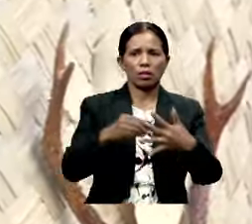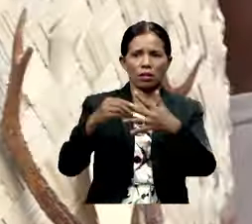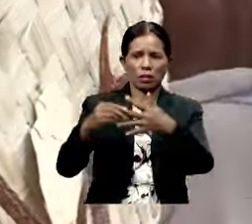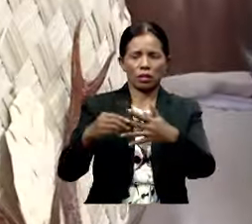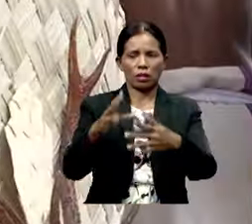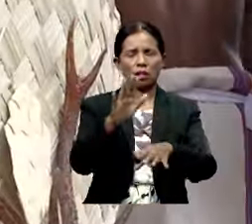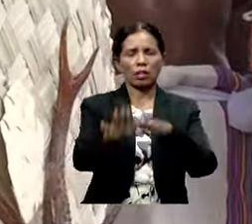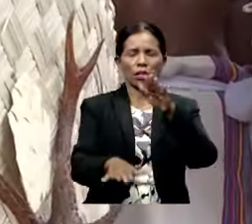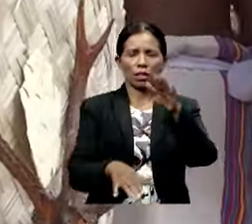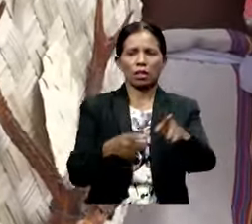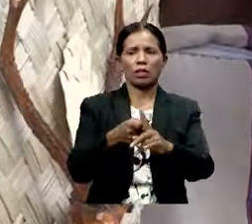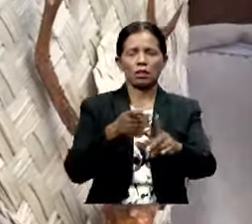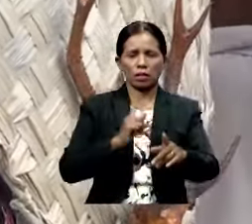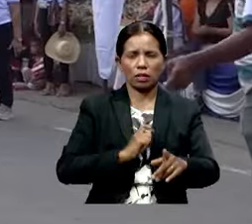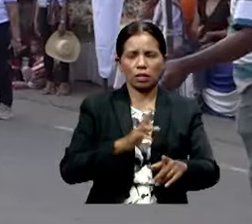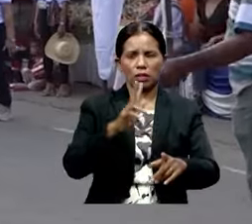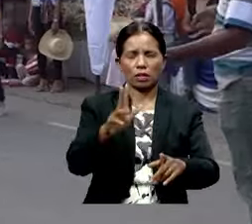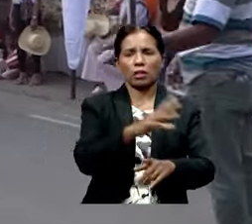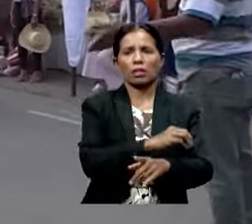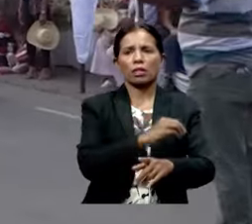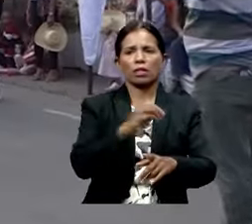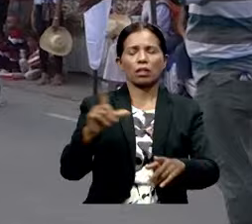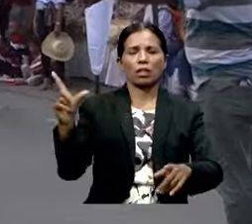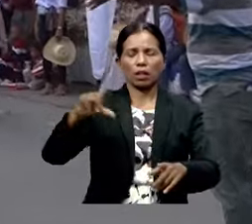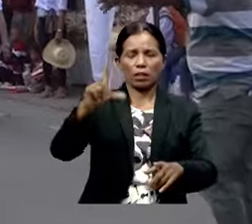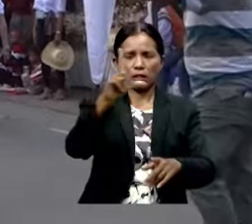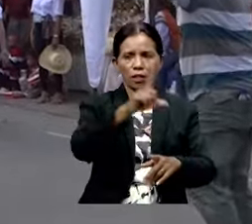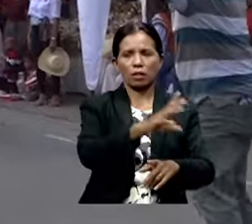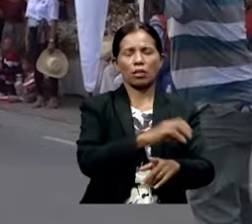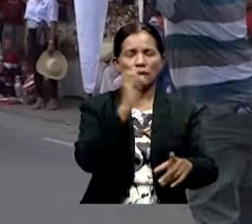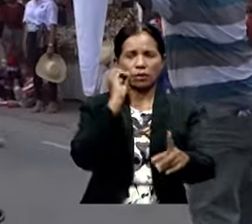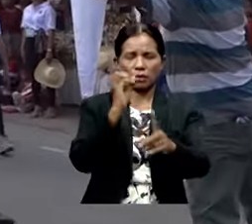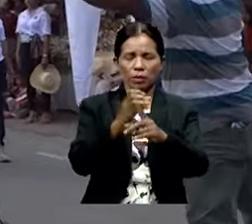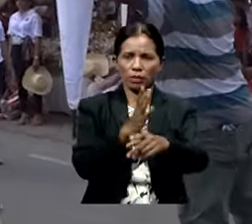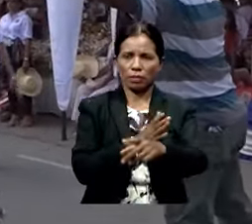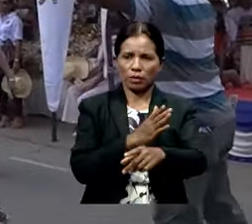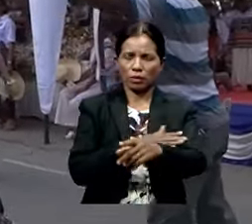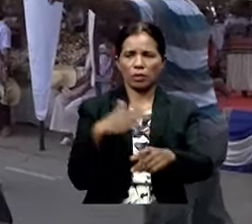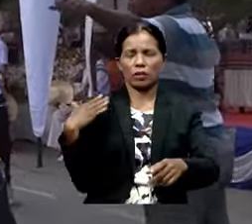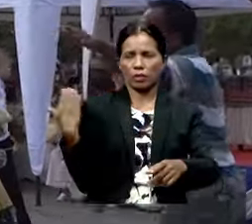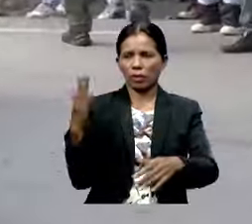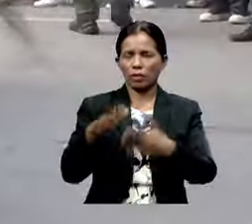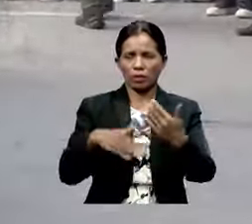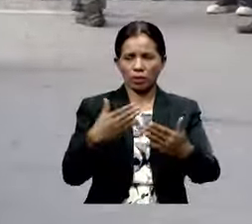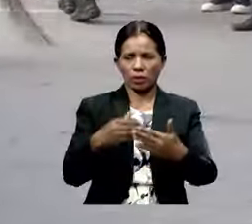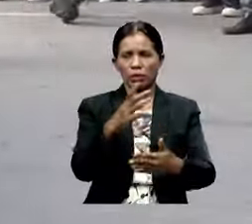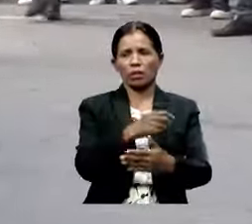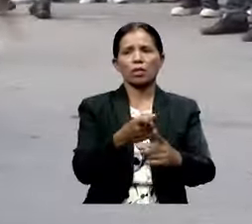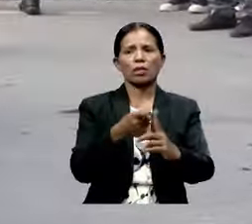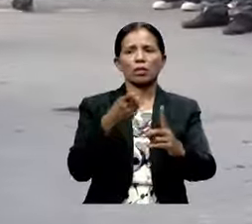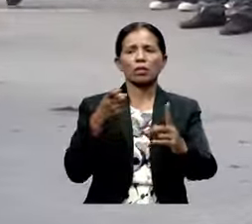comboio lau ain Rusita Sitolu to Jardim Largo Lesidere, o objetivo é to promove juventude siren de talento li